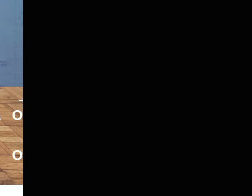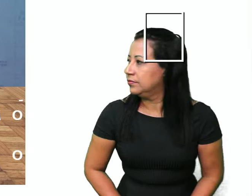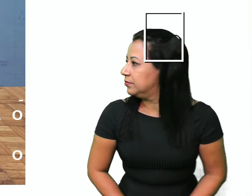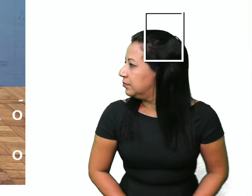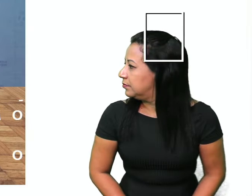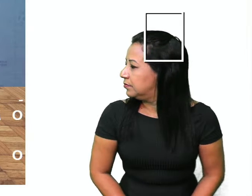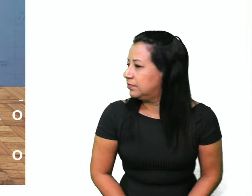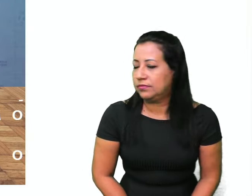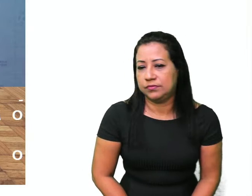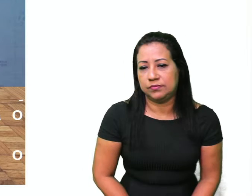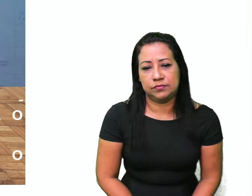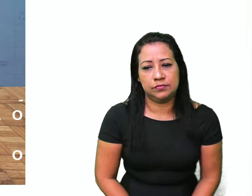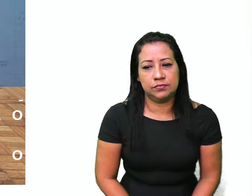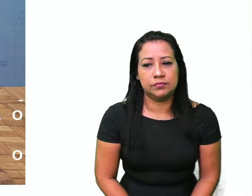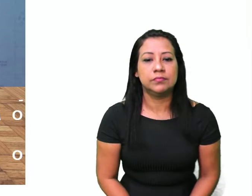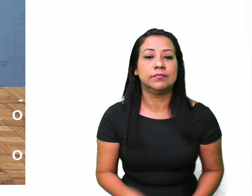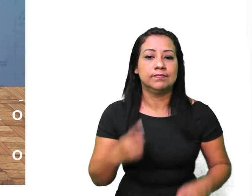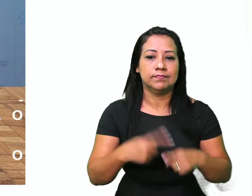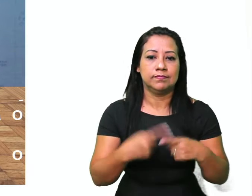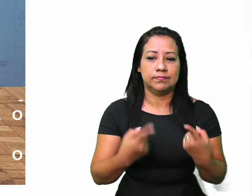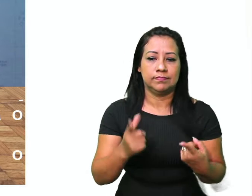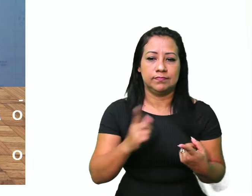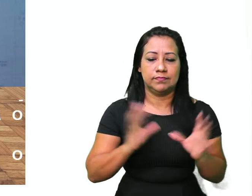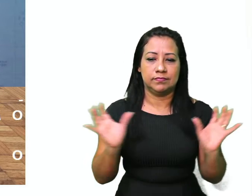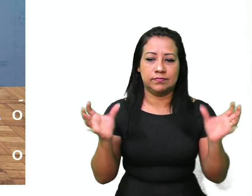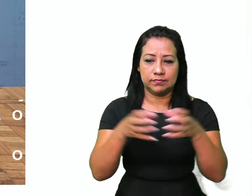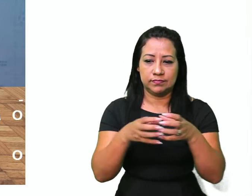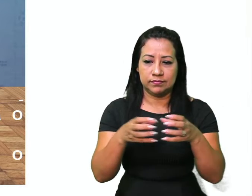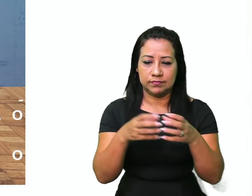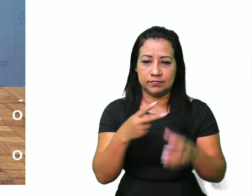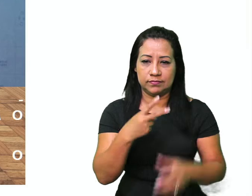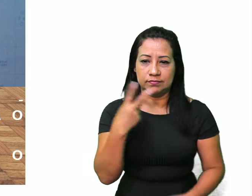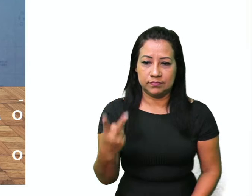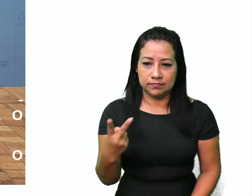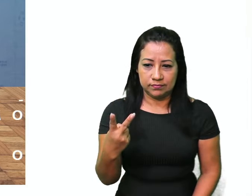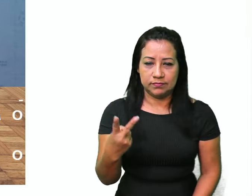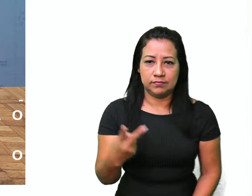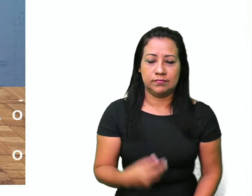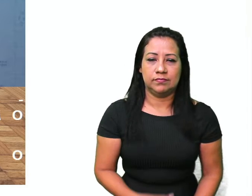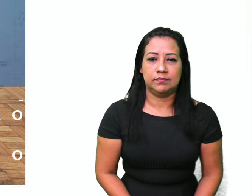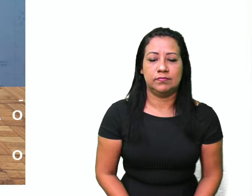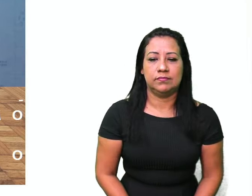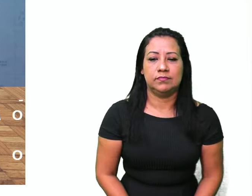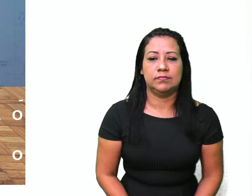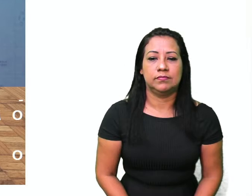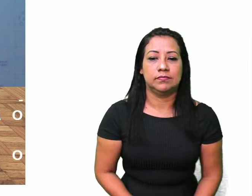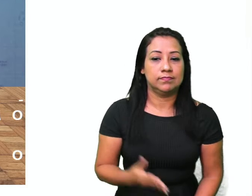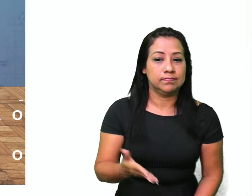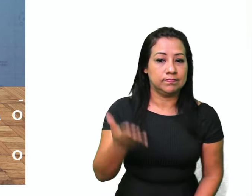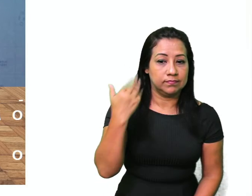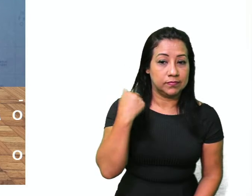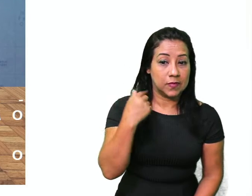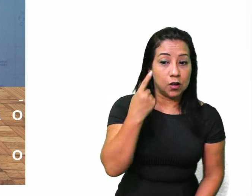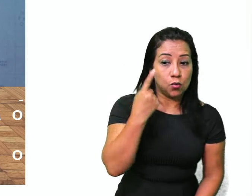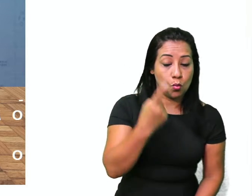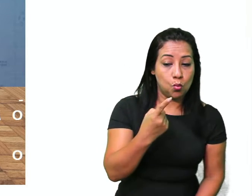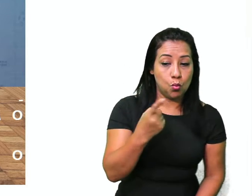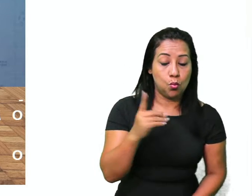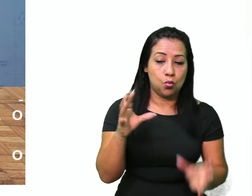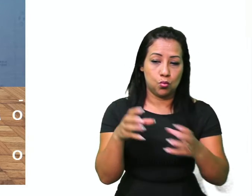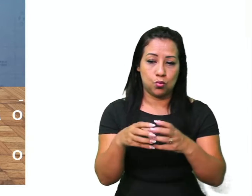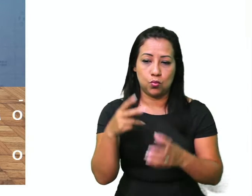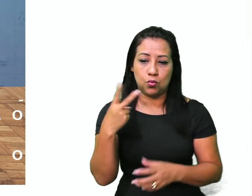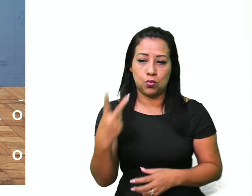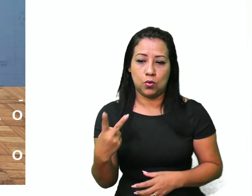Fica olhando aí, ó. Volume 2, não é o 1. Não sei se você já recebeu, mas quando receber, você vai lá. Vou dando dica aqui,